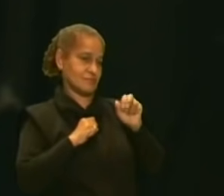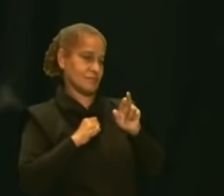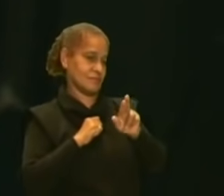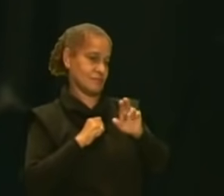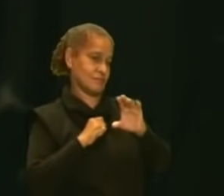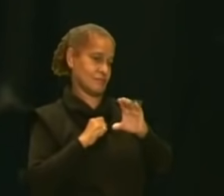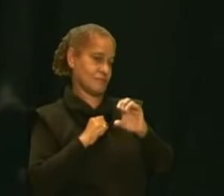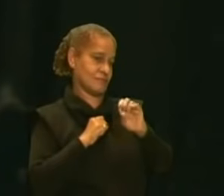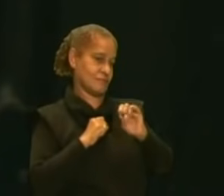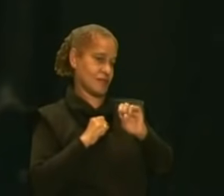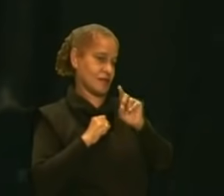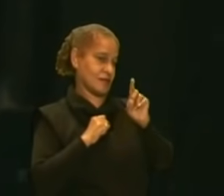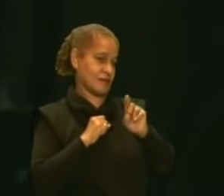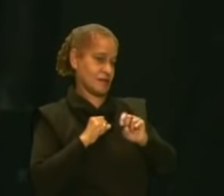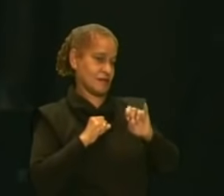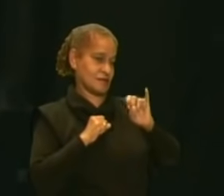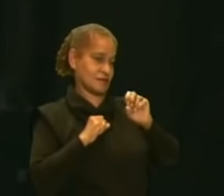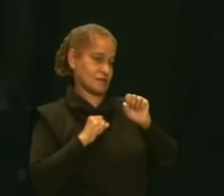E acabou.